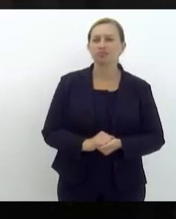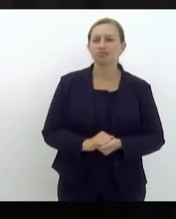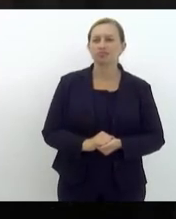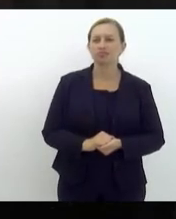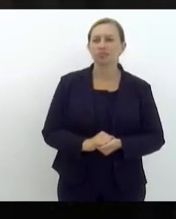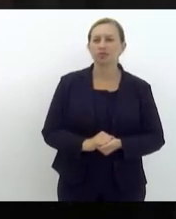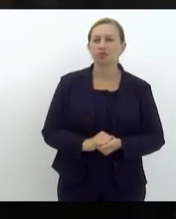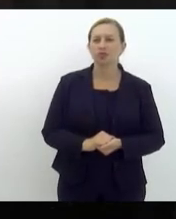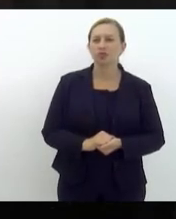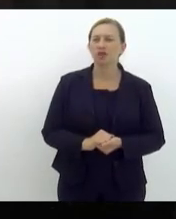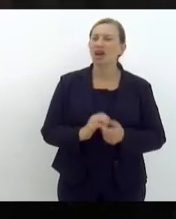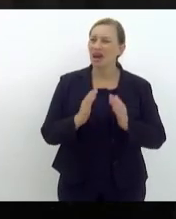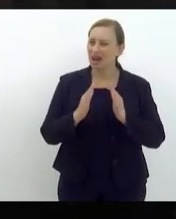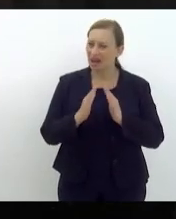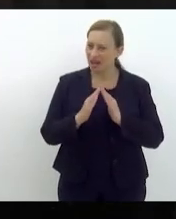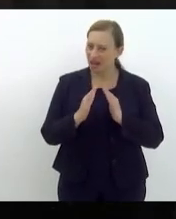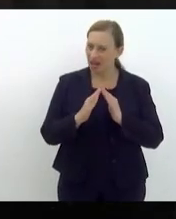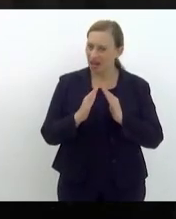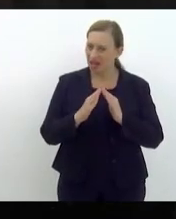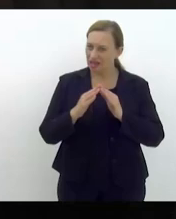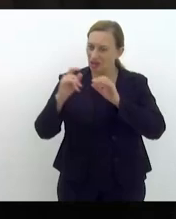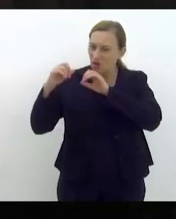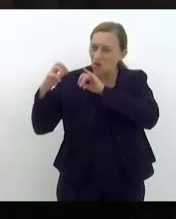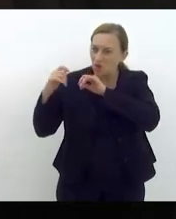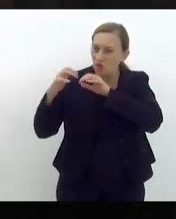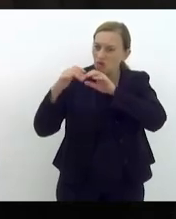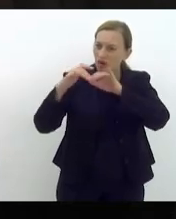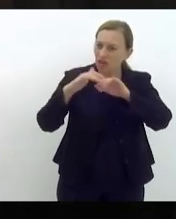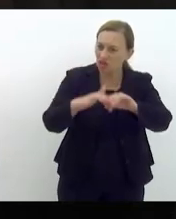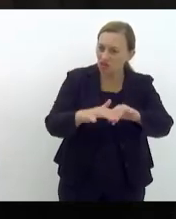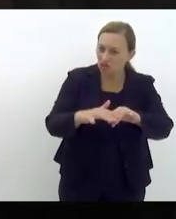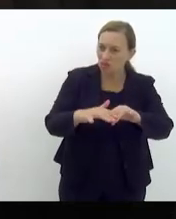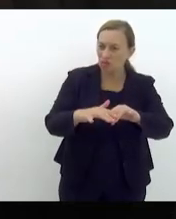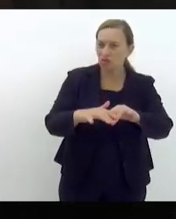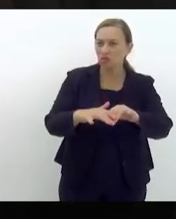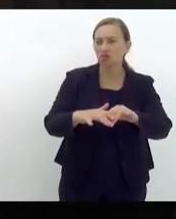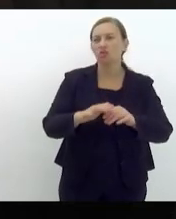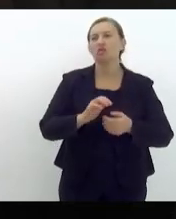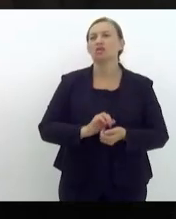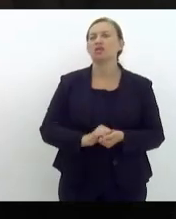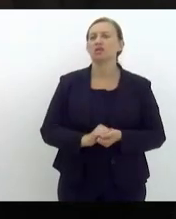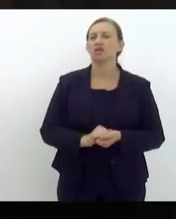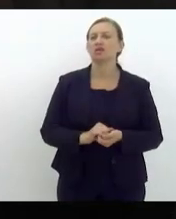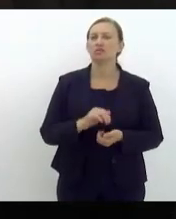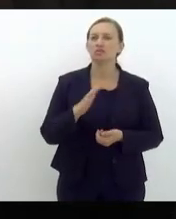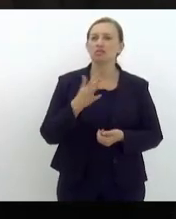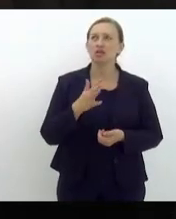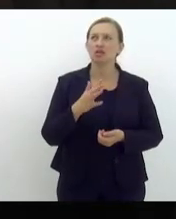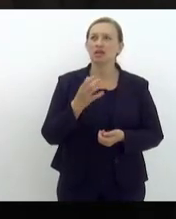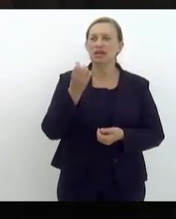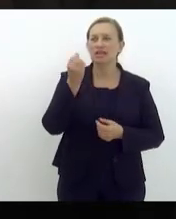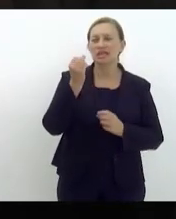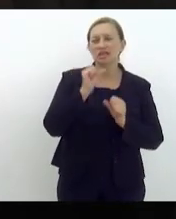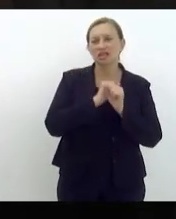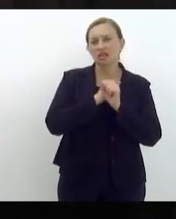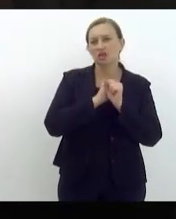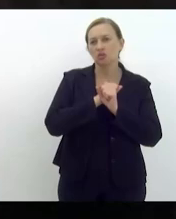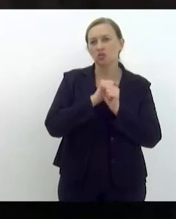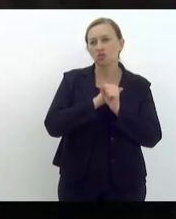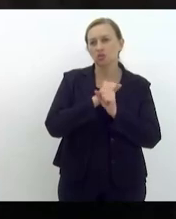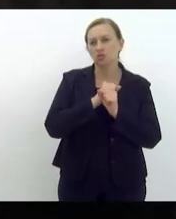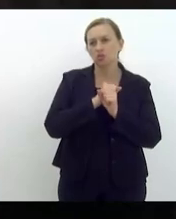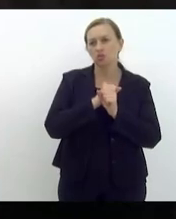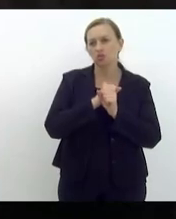os imóveis ocupados ou seja o conjunto de prédio ocupado estão aproximadamente 6 anos